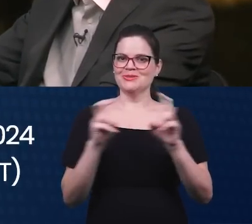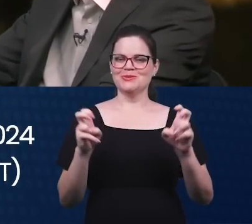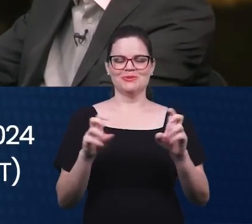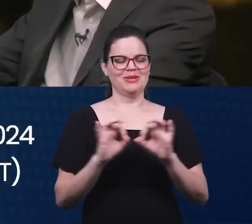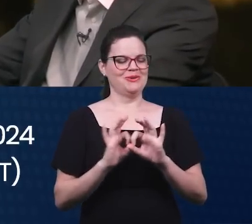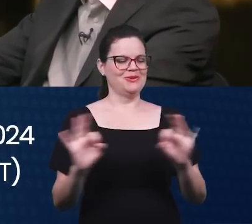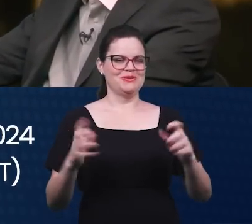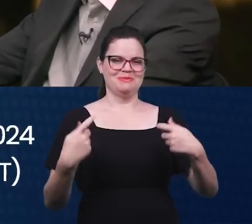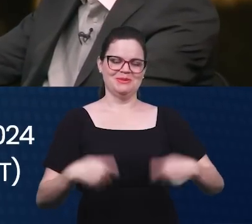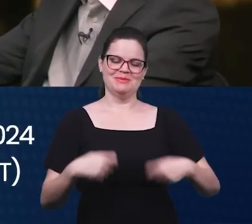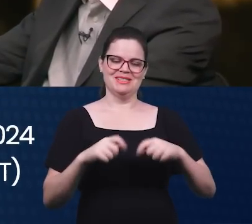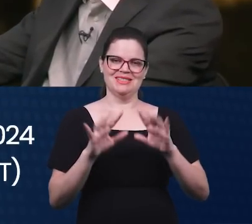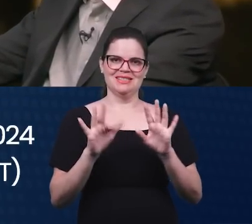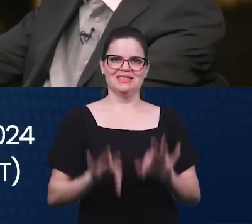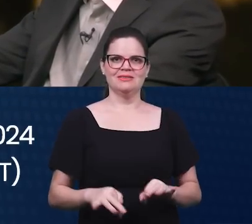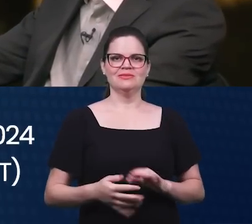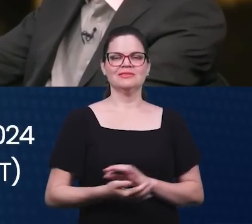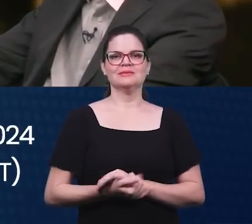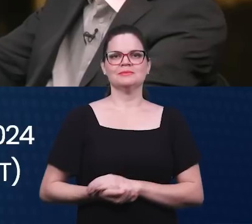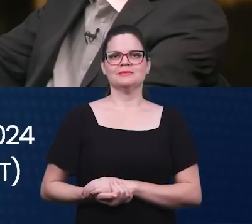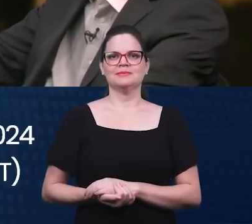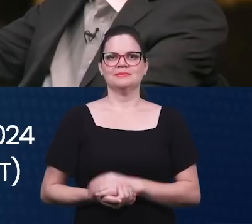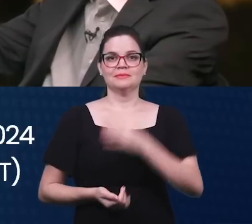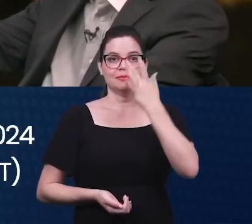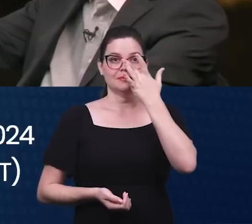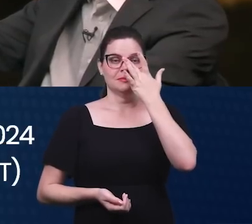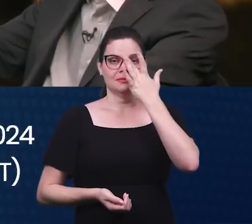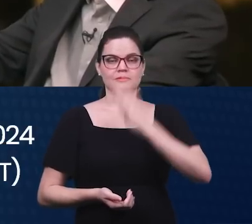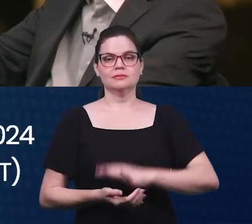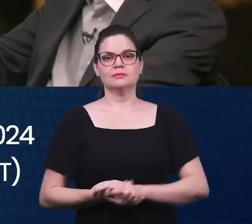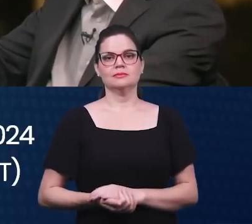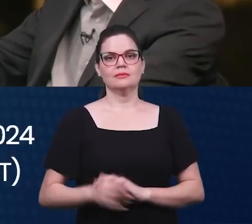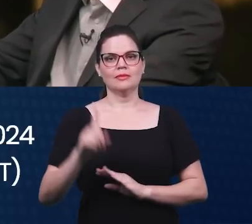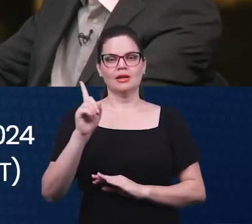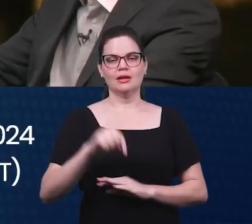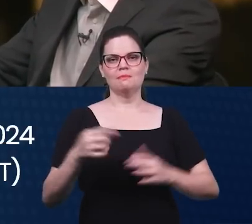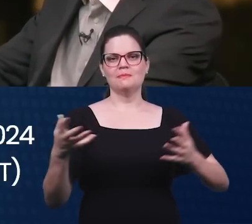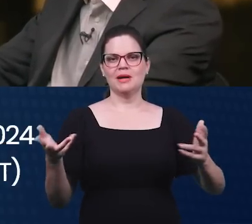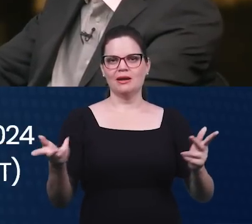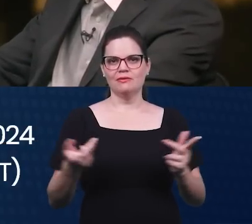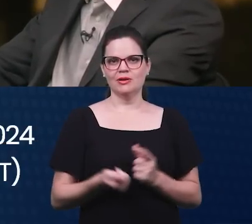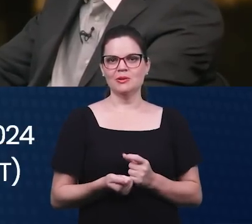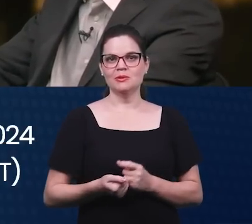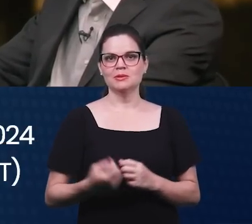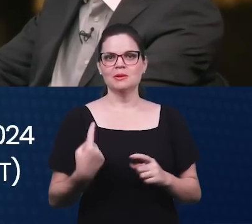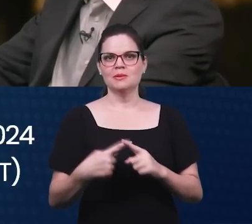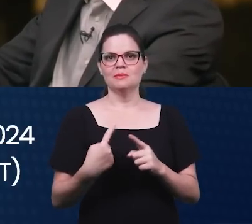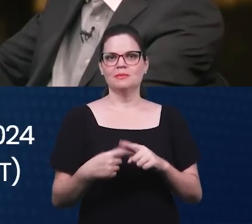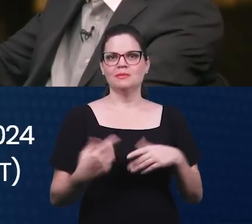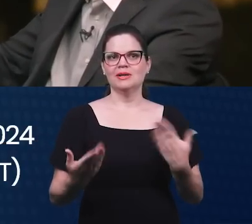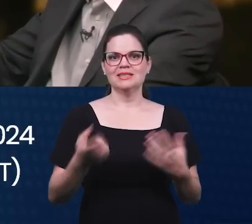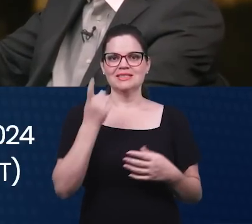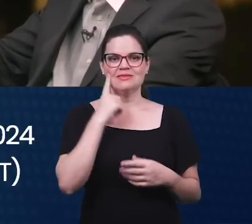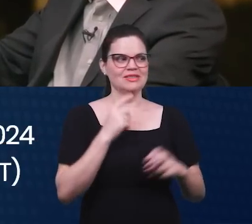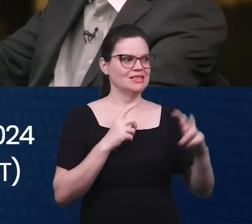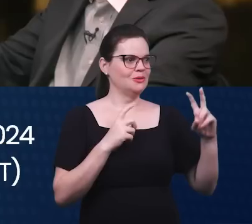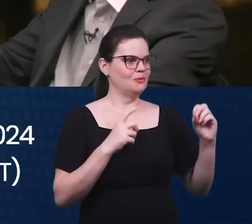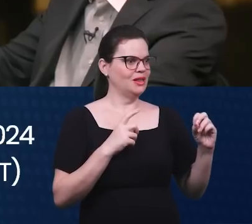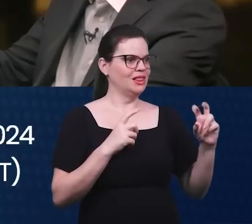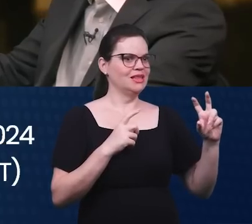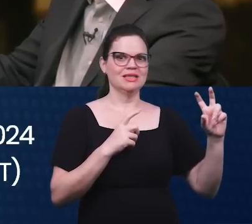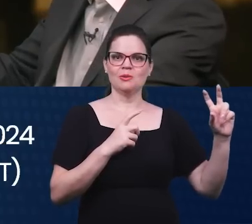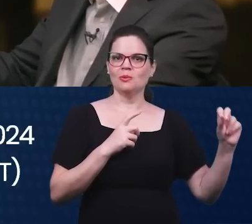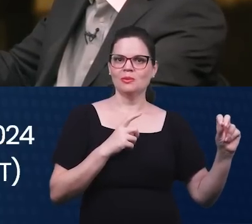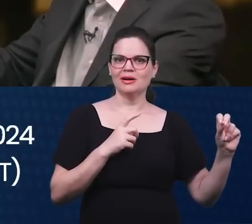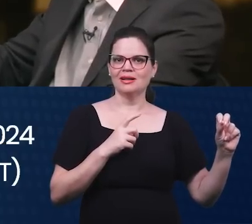muito bom, temos que chegar ao fim. Essa colocação é maravilhosa. Os dois grupos de